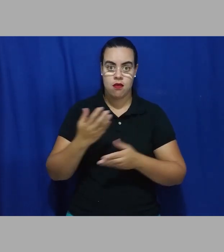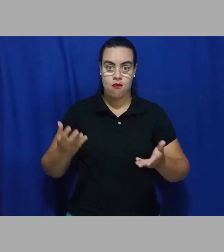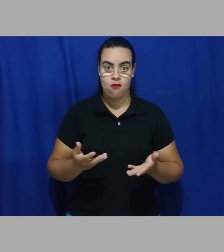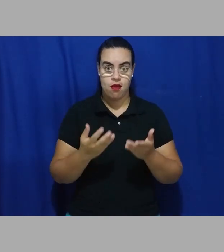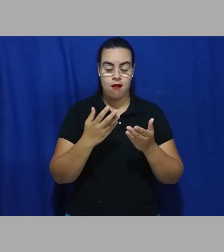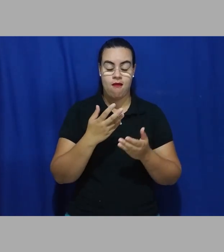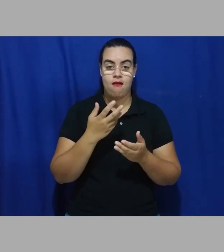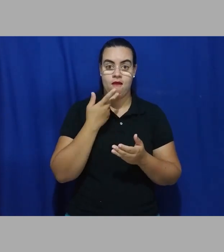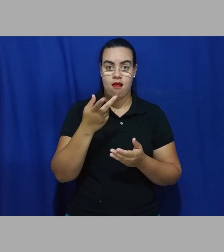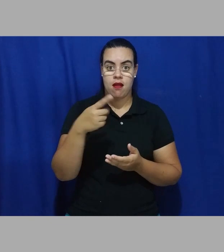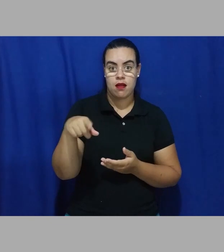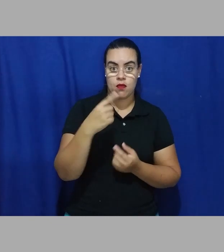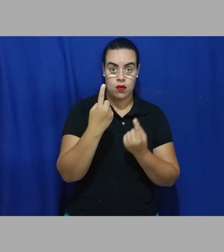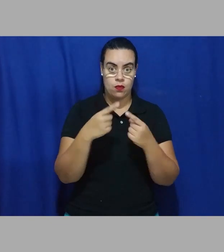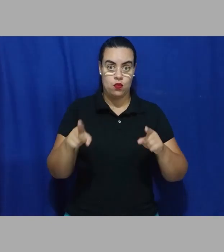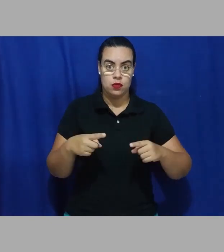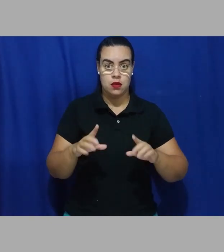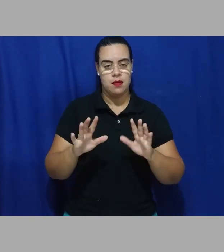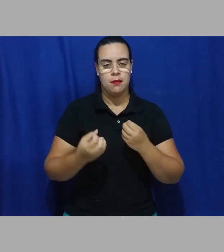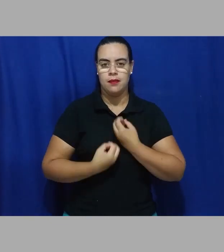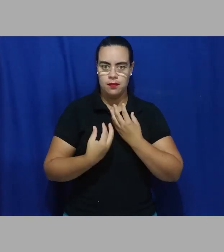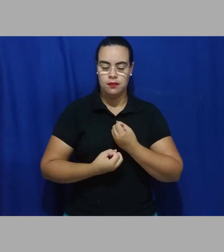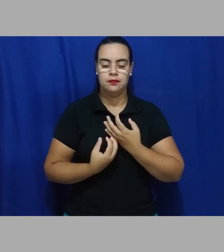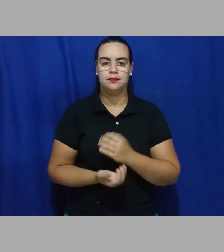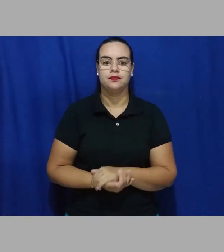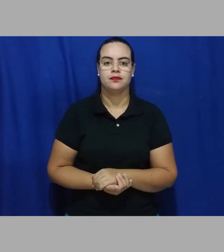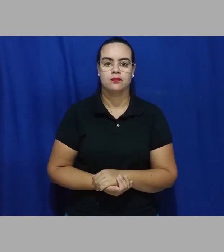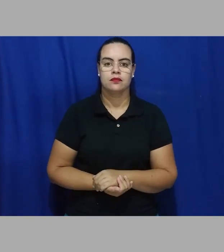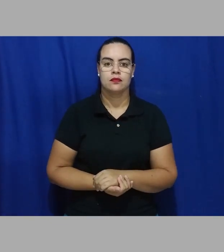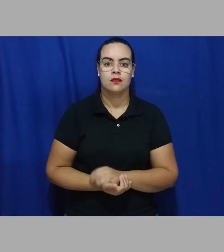uma música em forma de poesia do meu EP